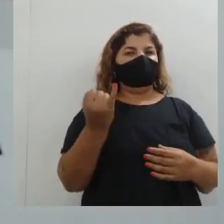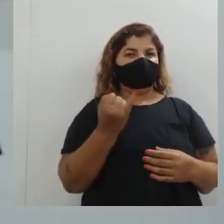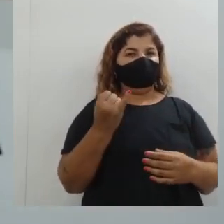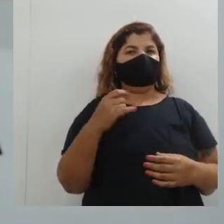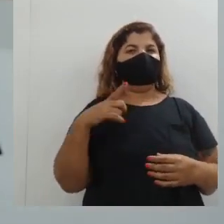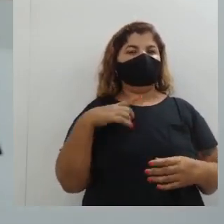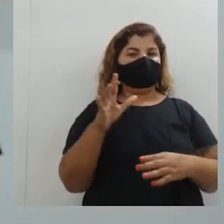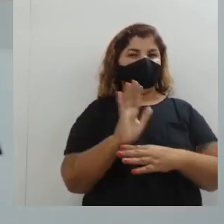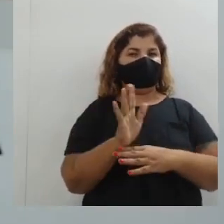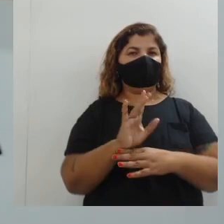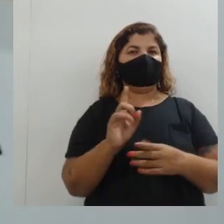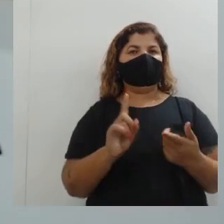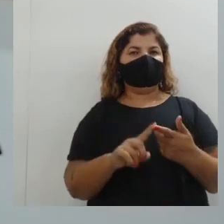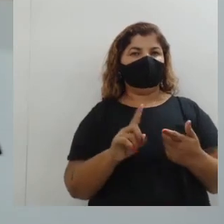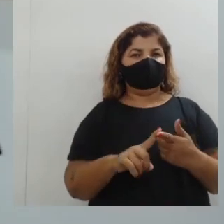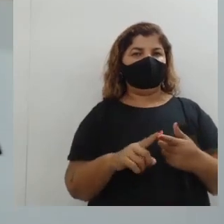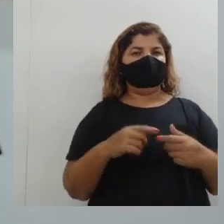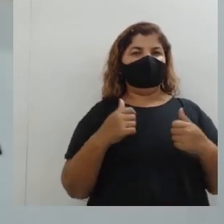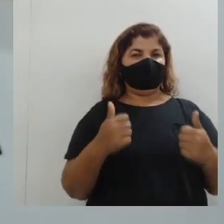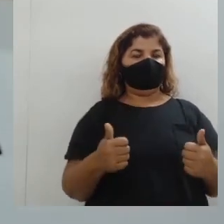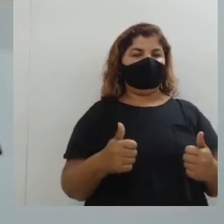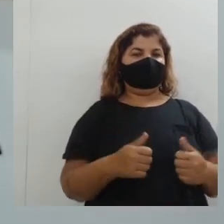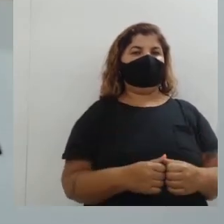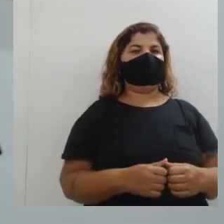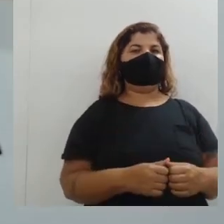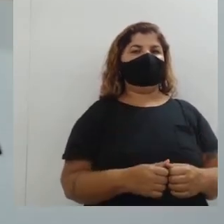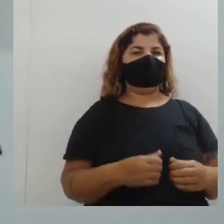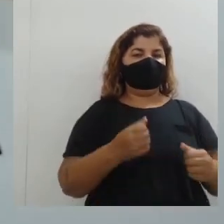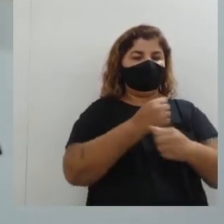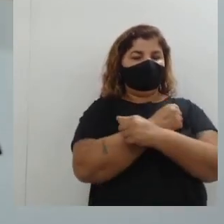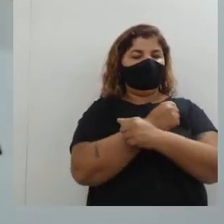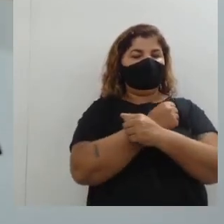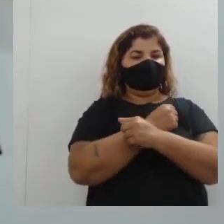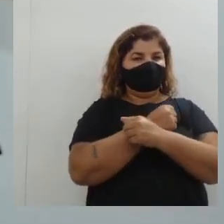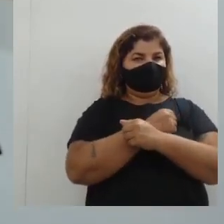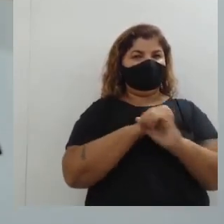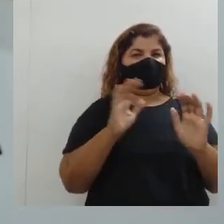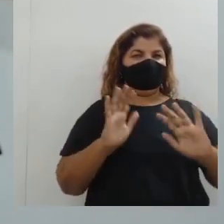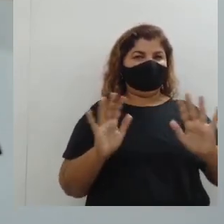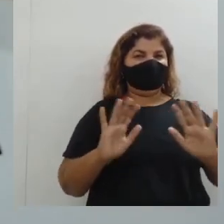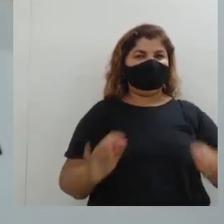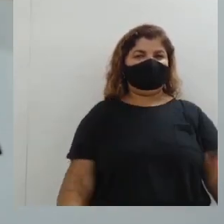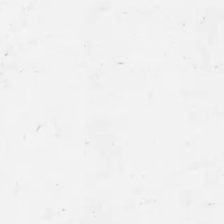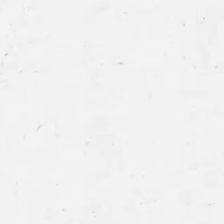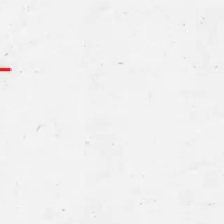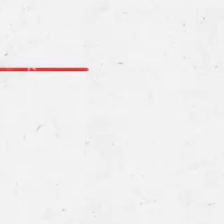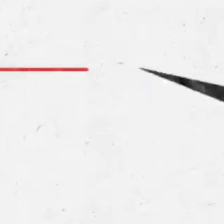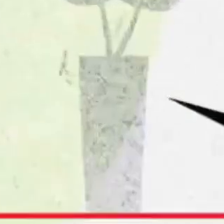tem um filme também. Assiste, vale muito a pena. Um grande abraço e até a próxima.